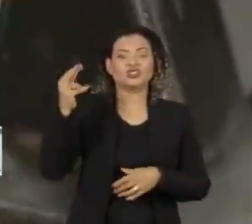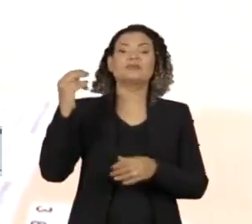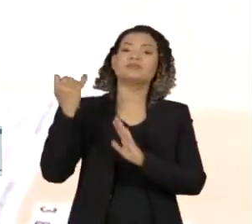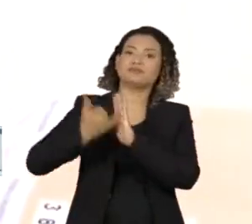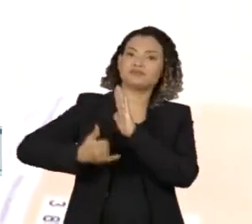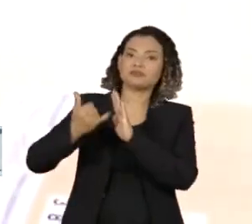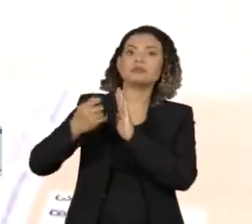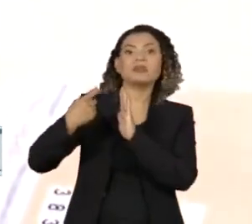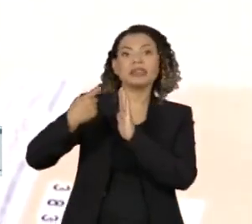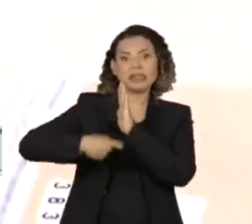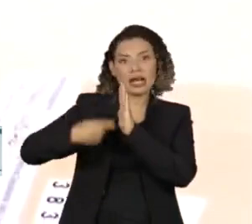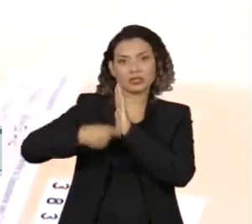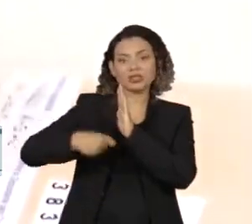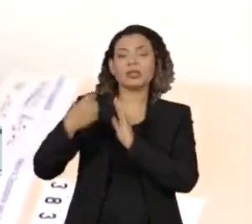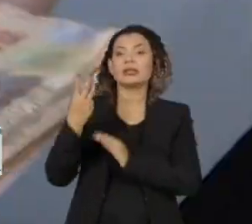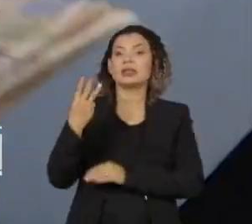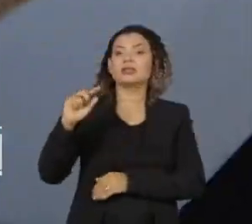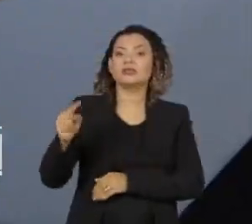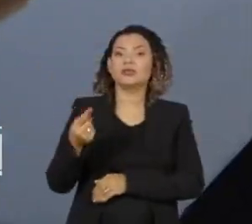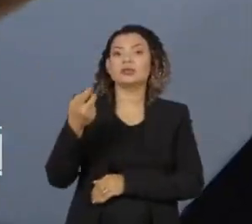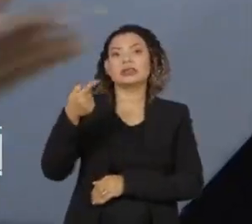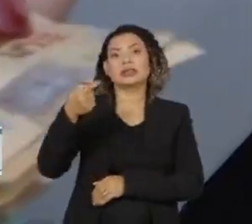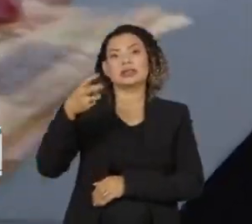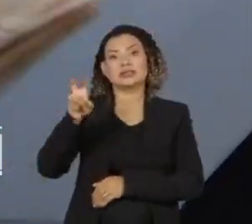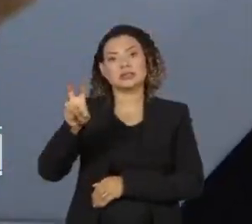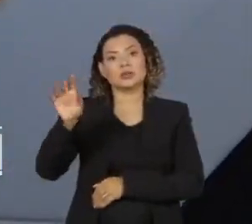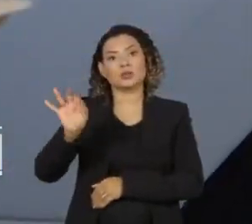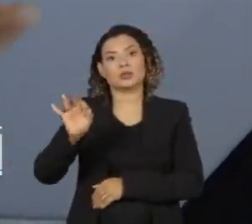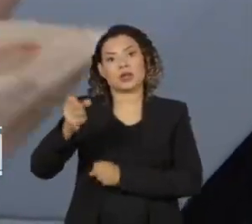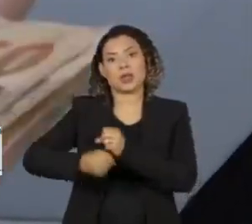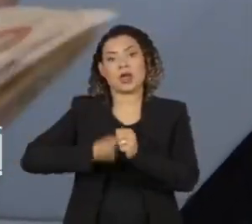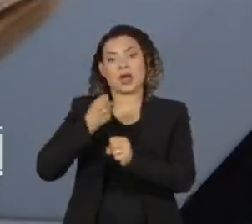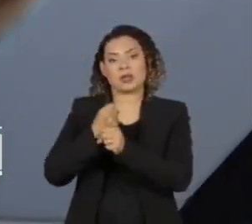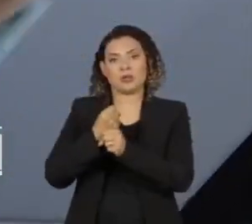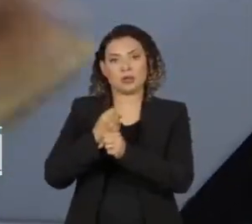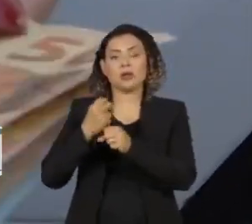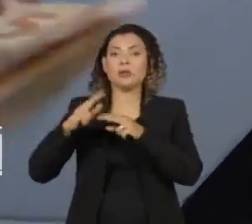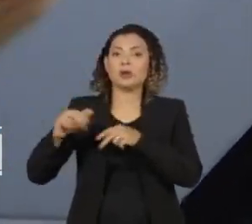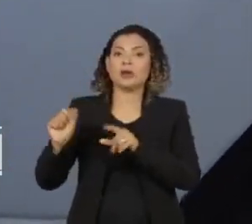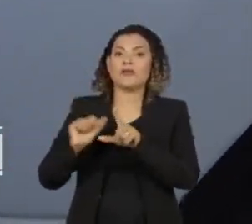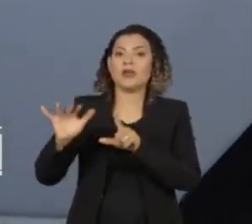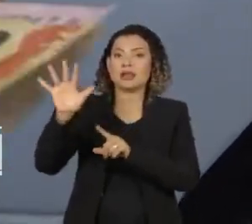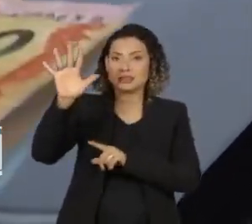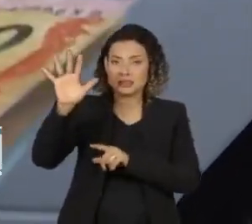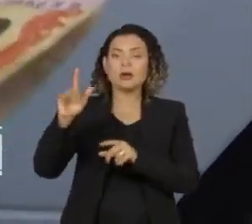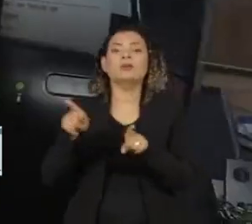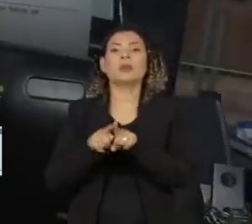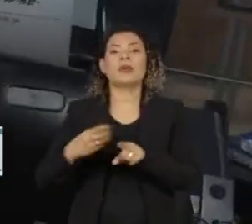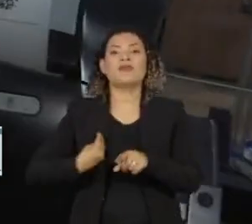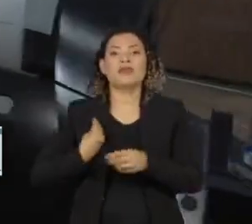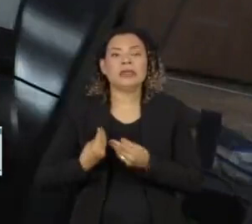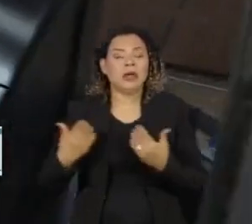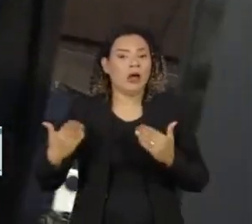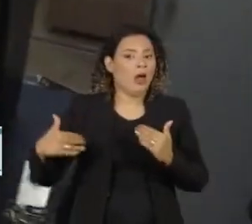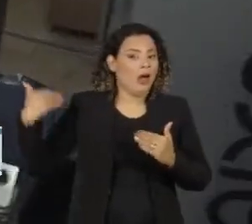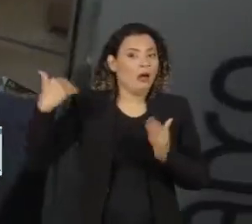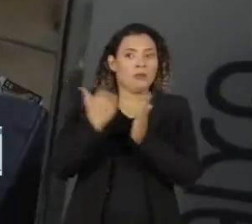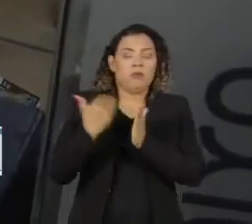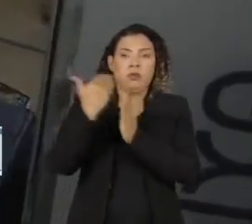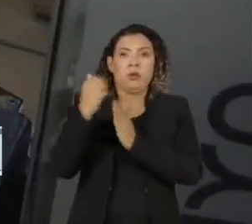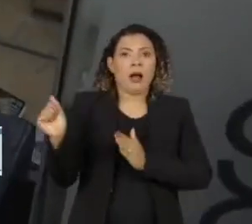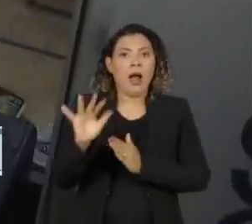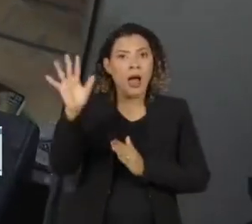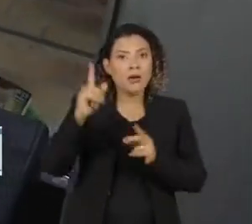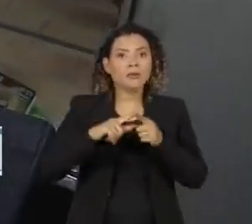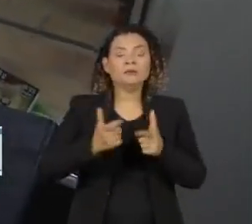neste momento é de 13,75% ao ano a inflação o aumento do custo de vida o alto endividamento